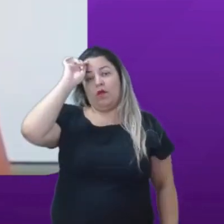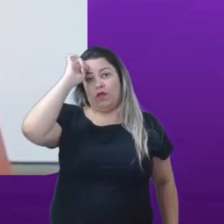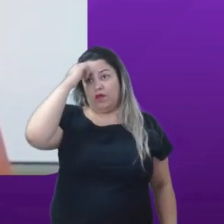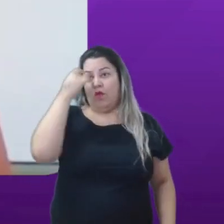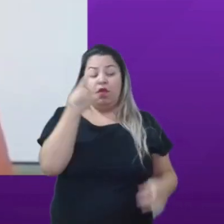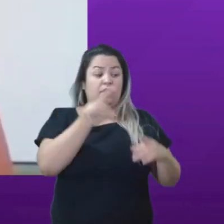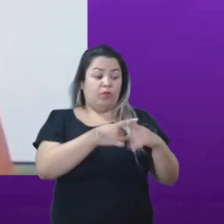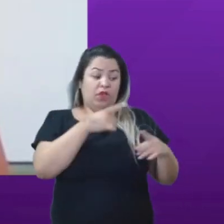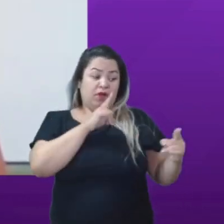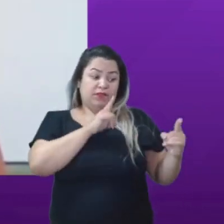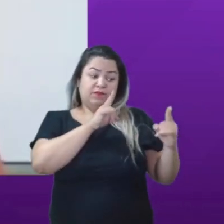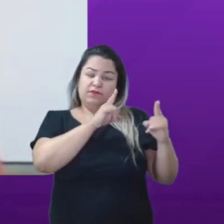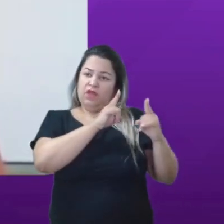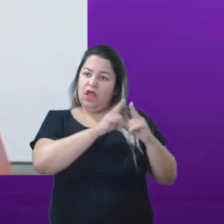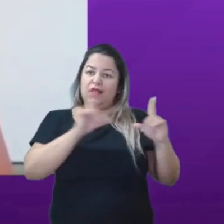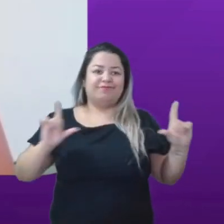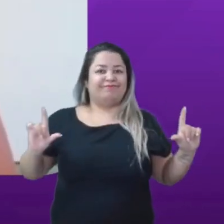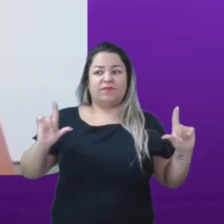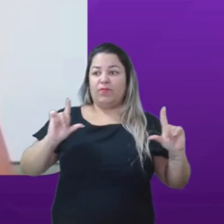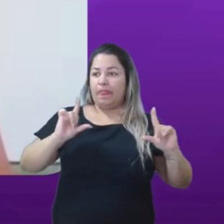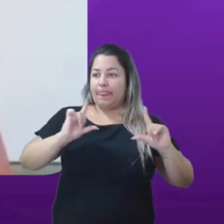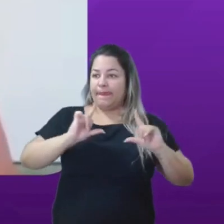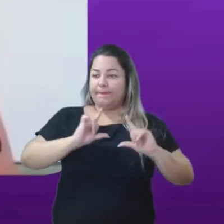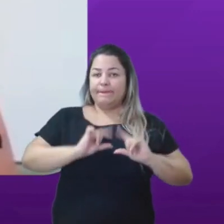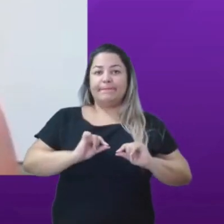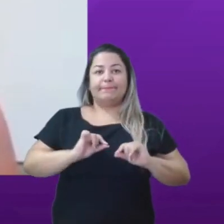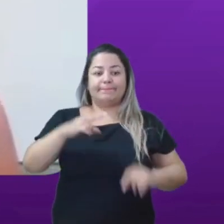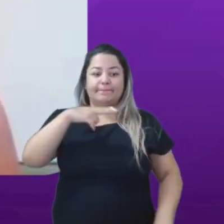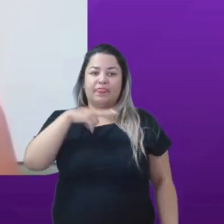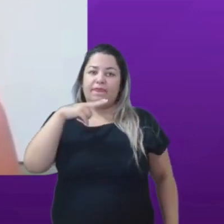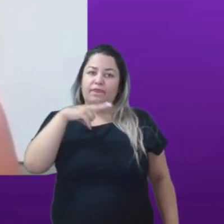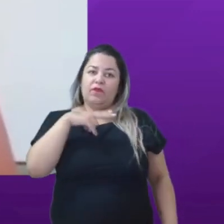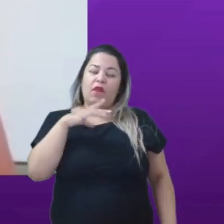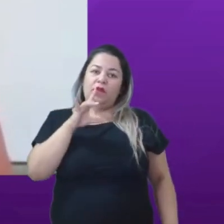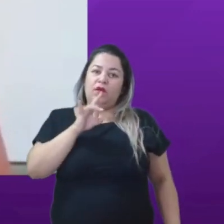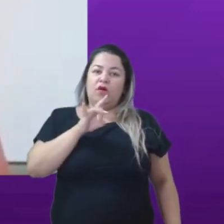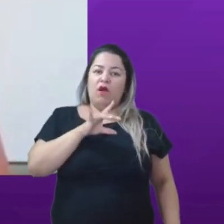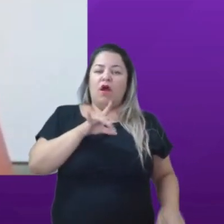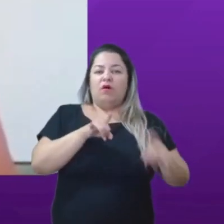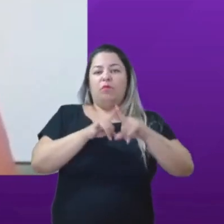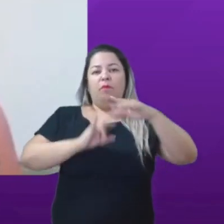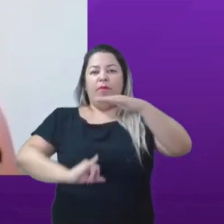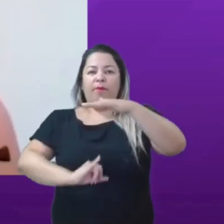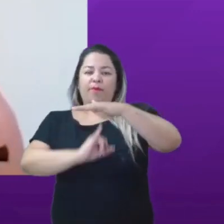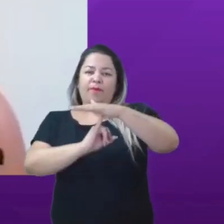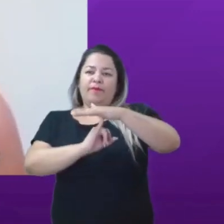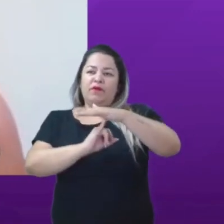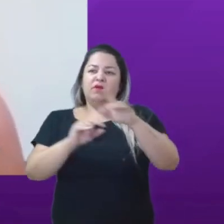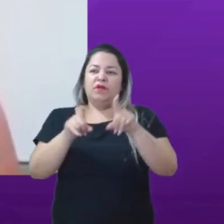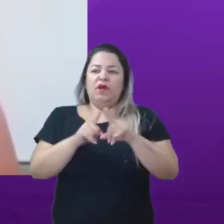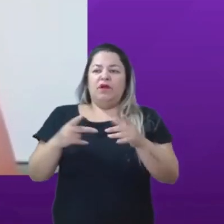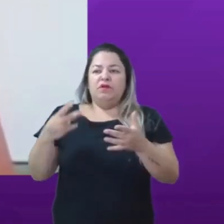ele não se reduz apenas a essa perspectiva individual e apenas a essa perspectiva institucional. E daí vem